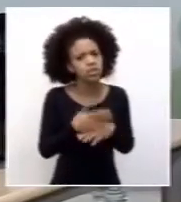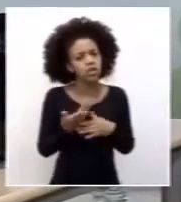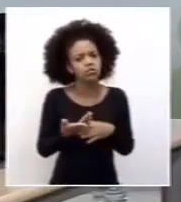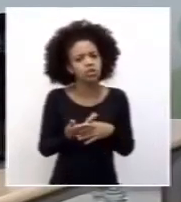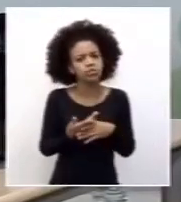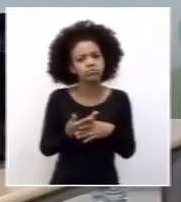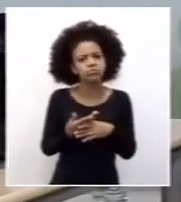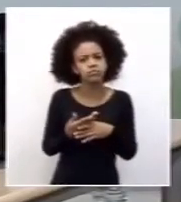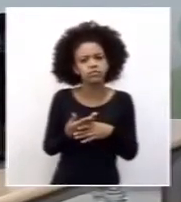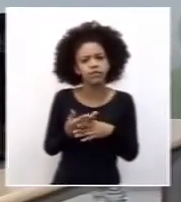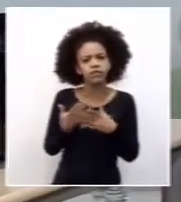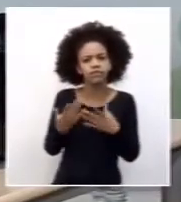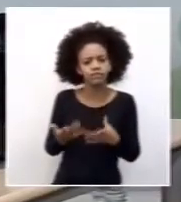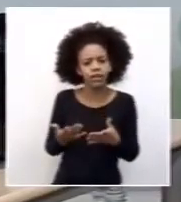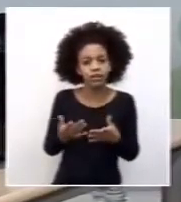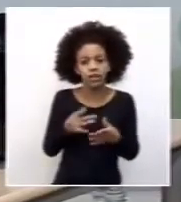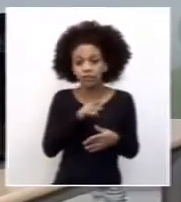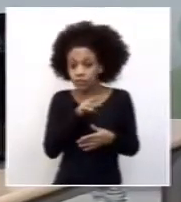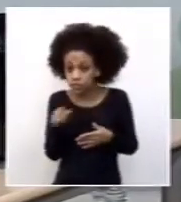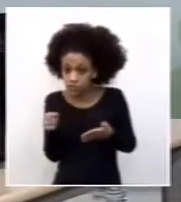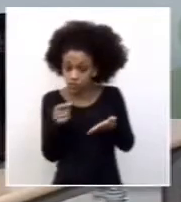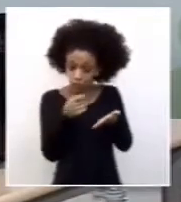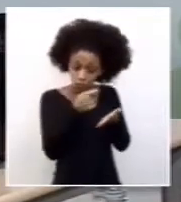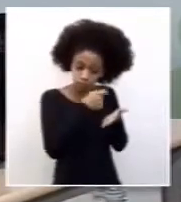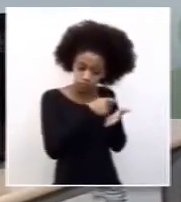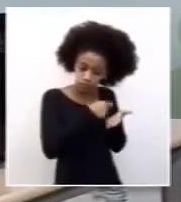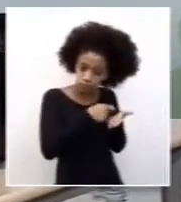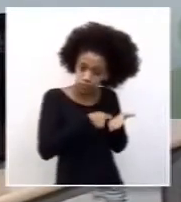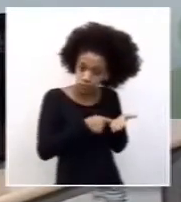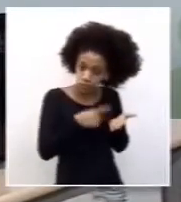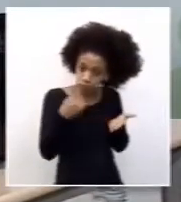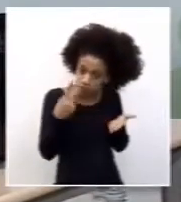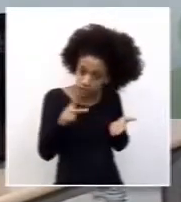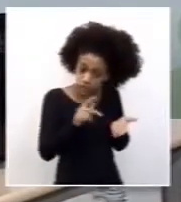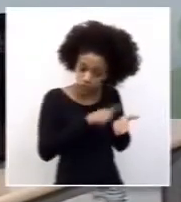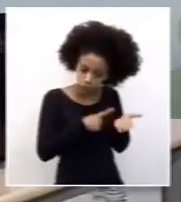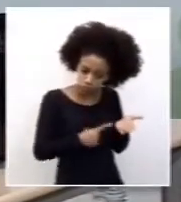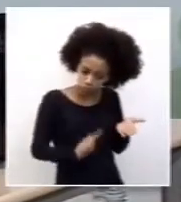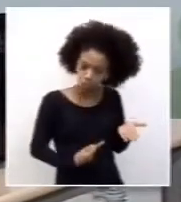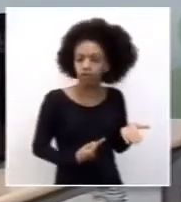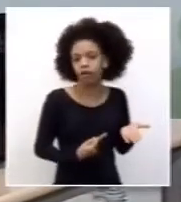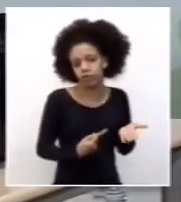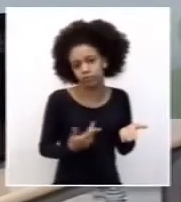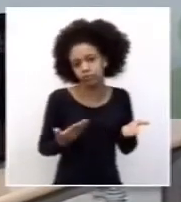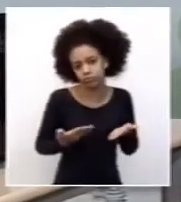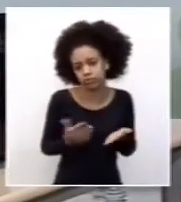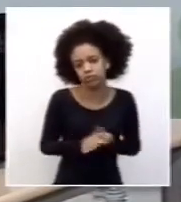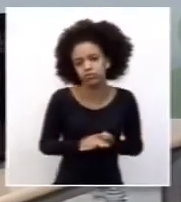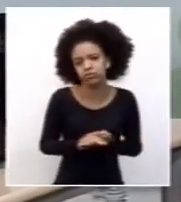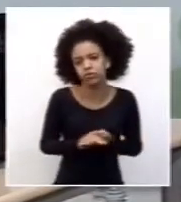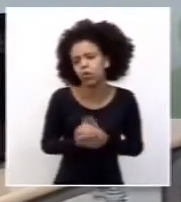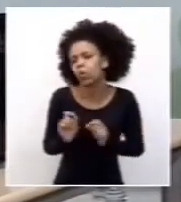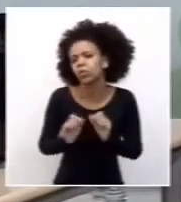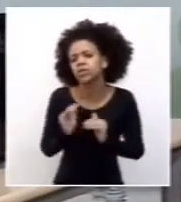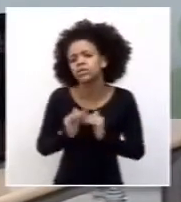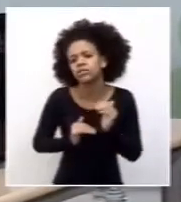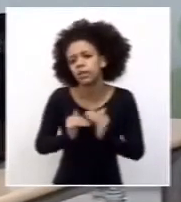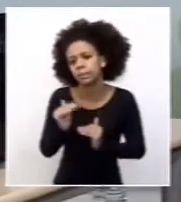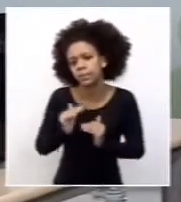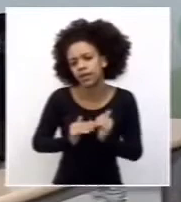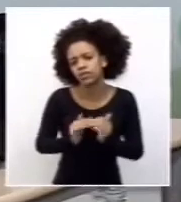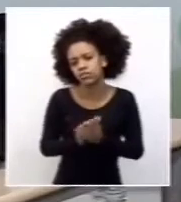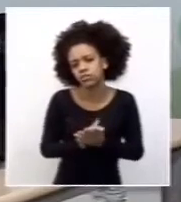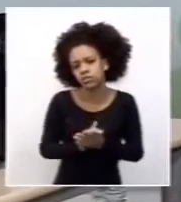revisitar o nosso diário, o professor vai revisitar o seu diário de bordo, né, nessa TPC, que é essa prática, né, de